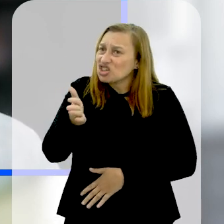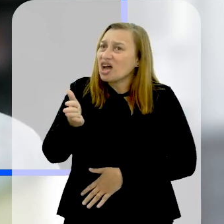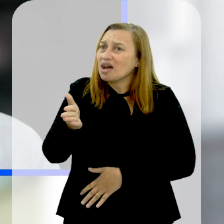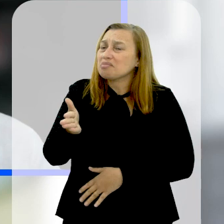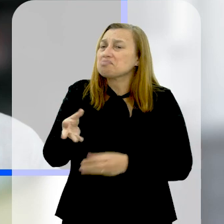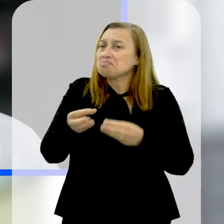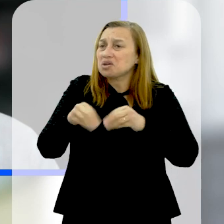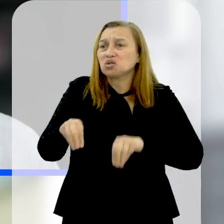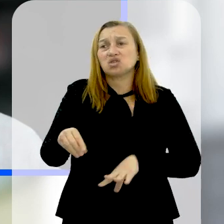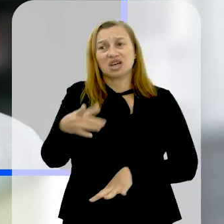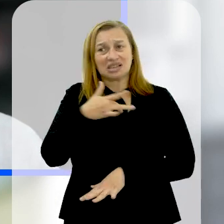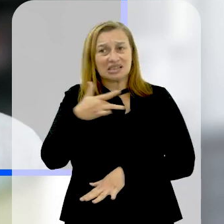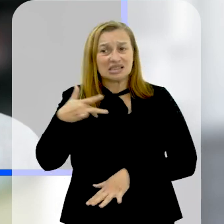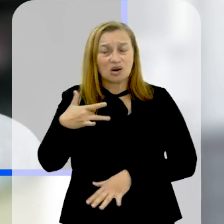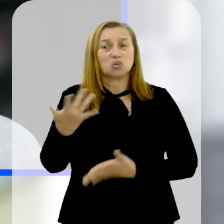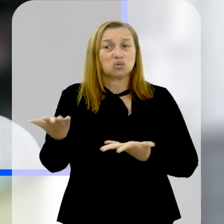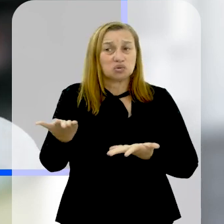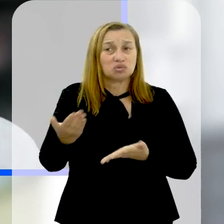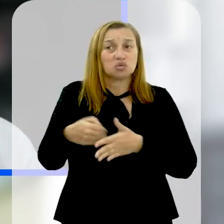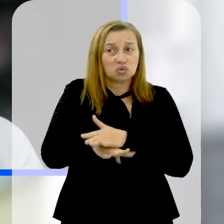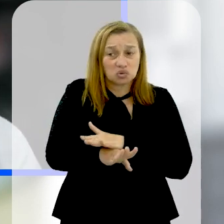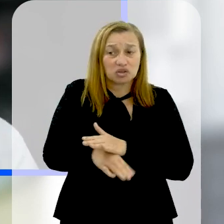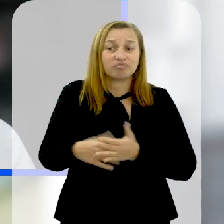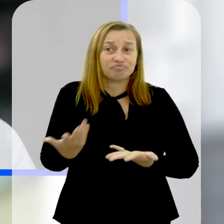com a saúde prejudicada, por exemplo?